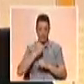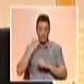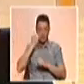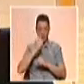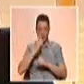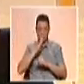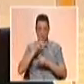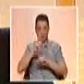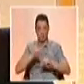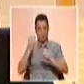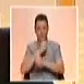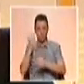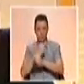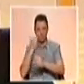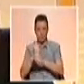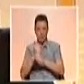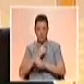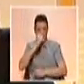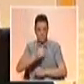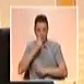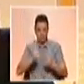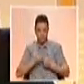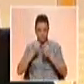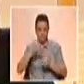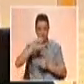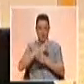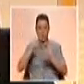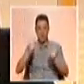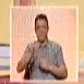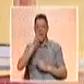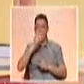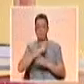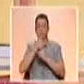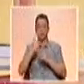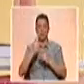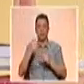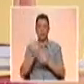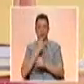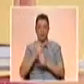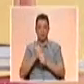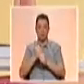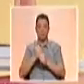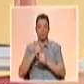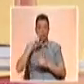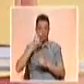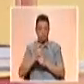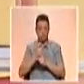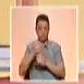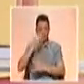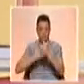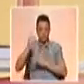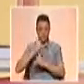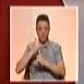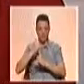de monitorização não estão a funcionar. Sim, sim. Da qualidade da água. E não funcionam porquê? Por falta de manutenção e falta de